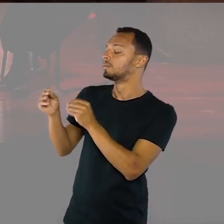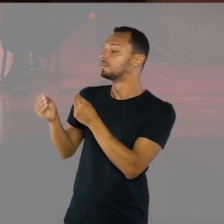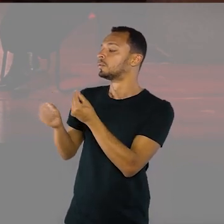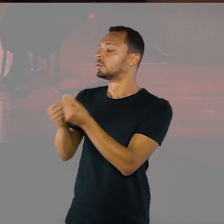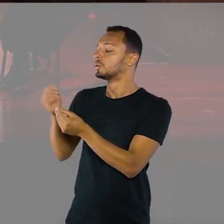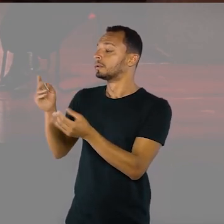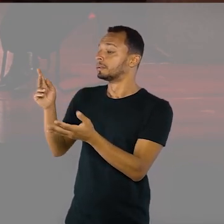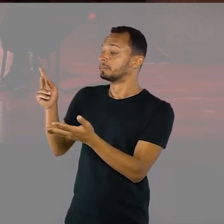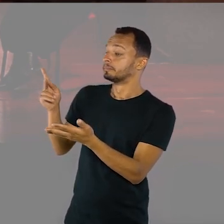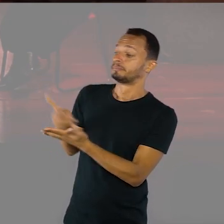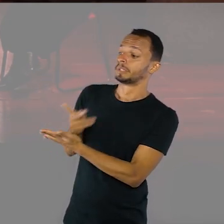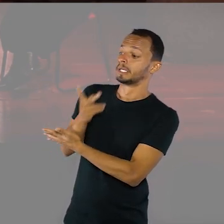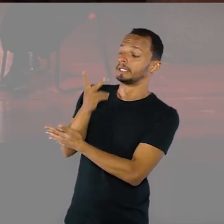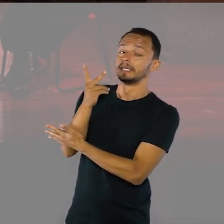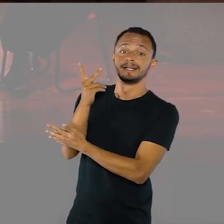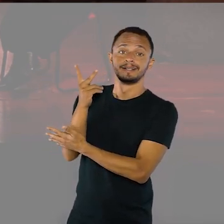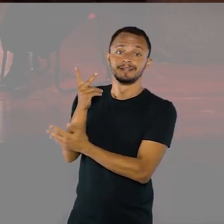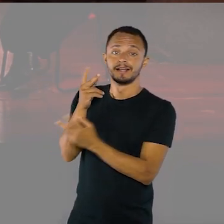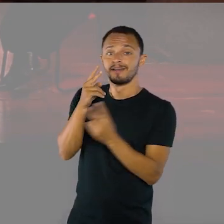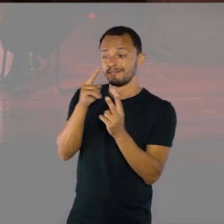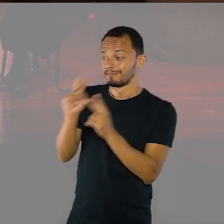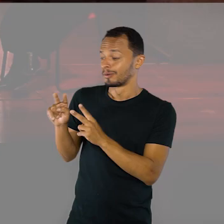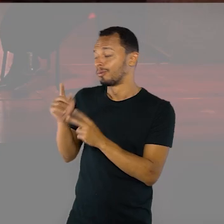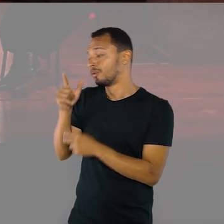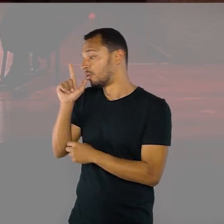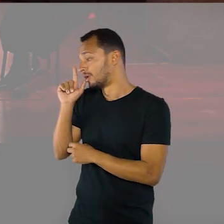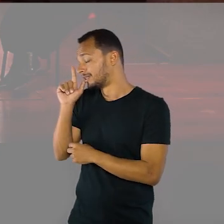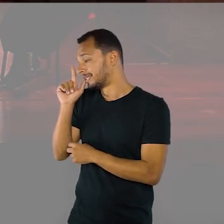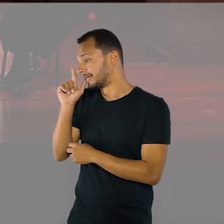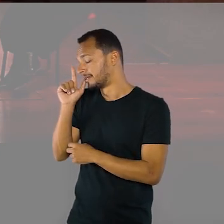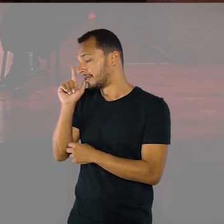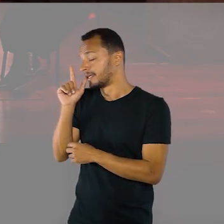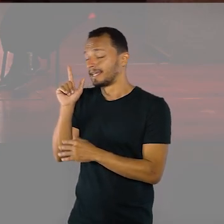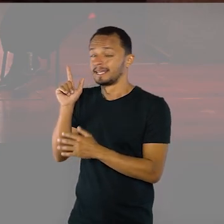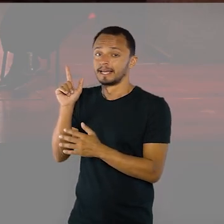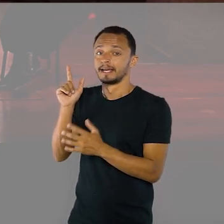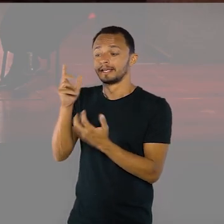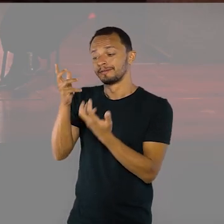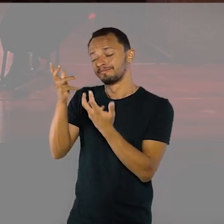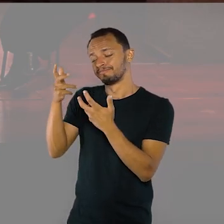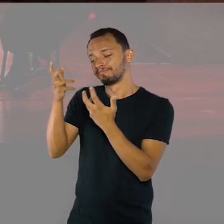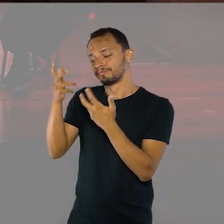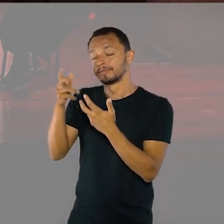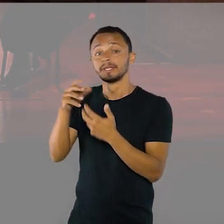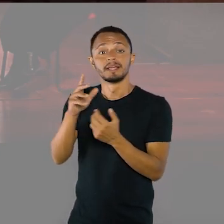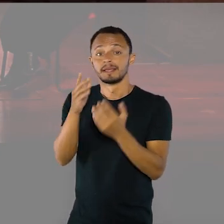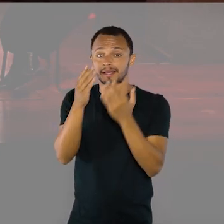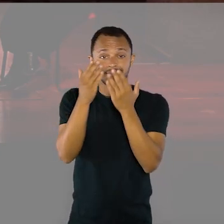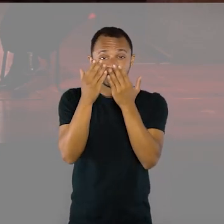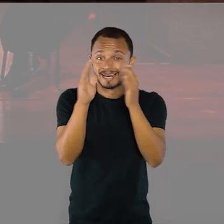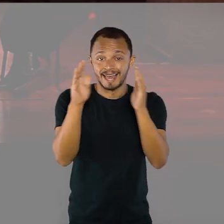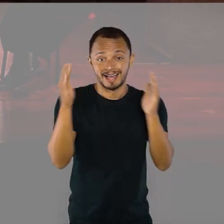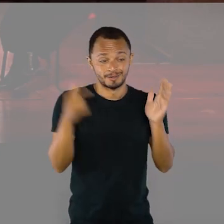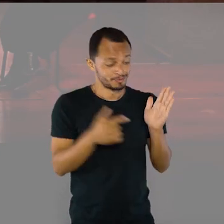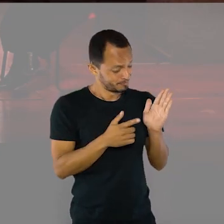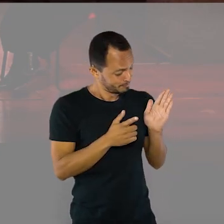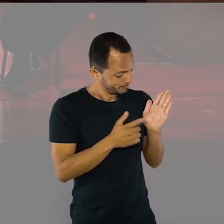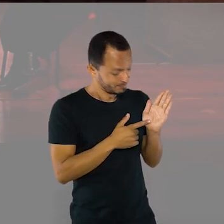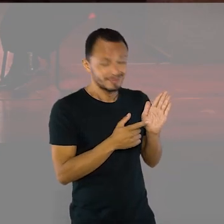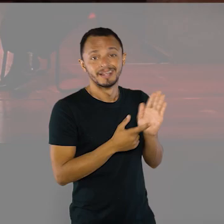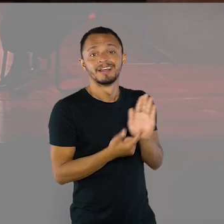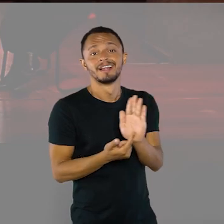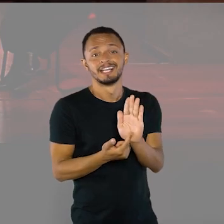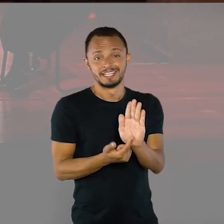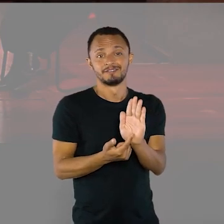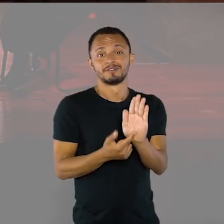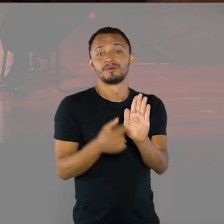aqueles atos que nós vimos acontecer ontem. E eu acho que o que fica cada vez mais claro para nós, e o que esse livro, nós